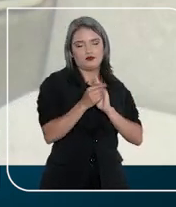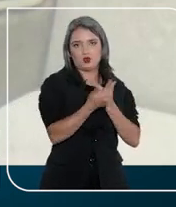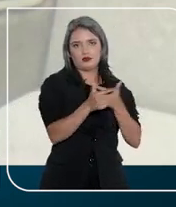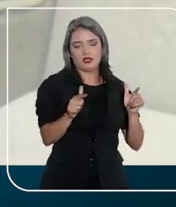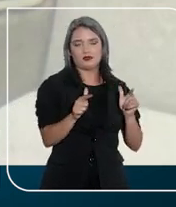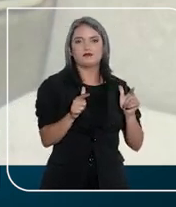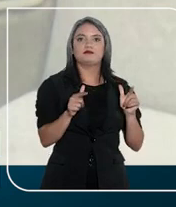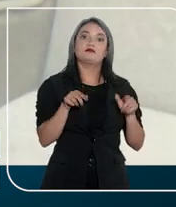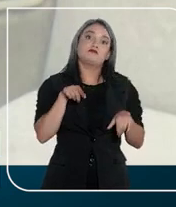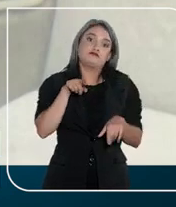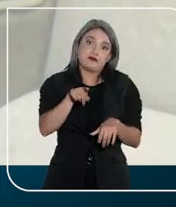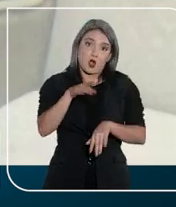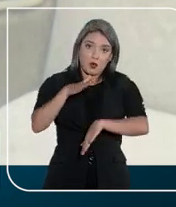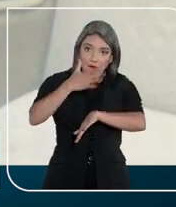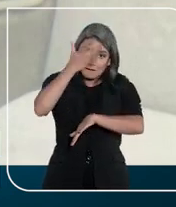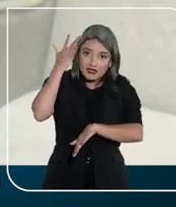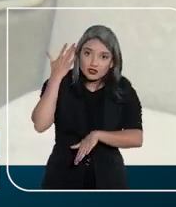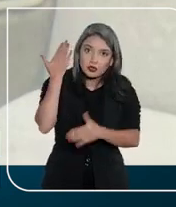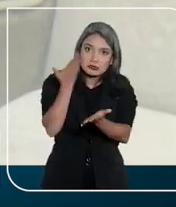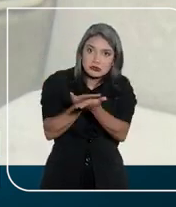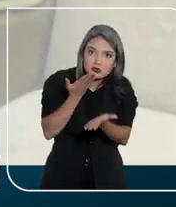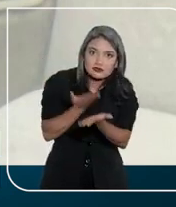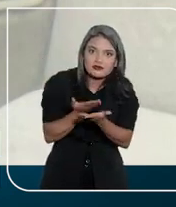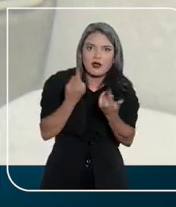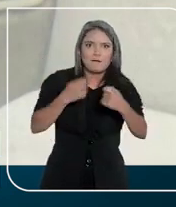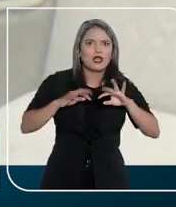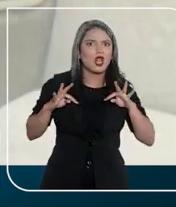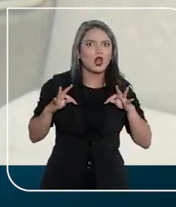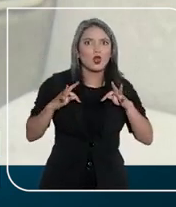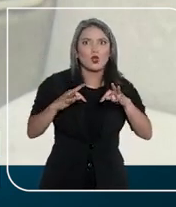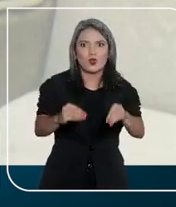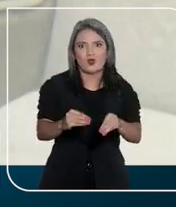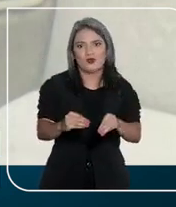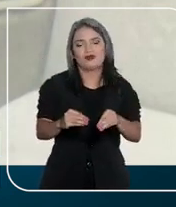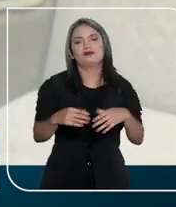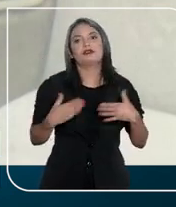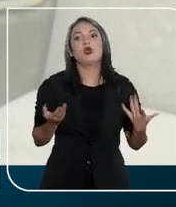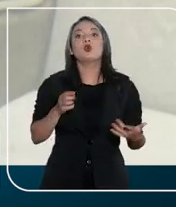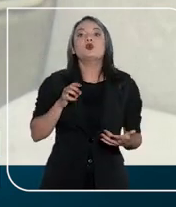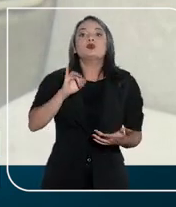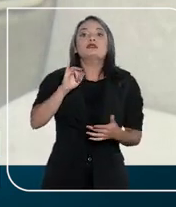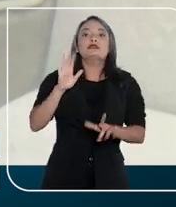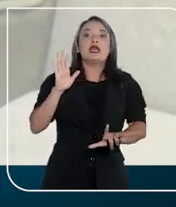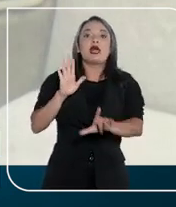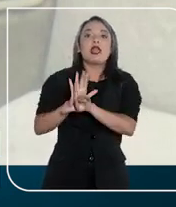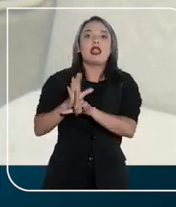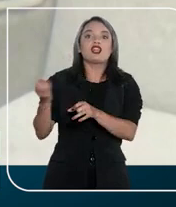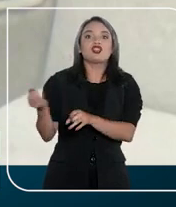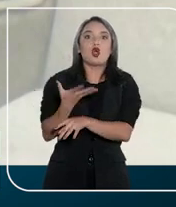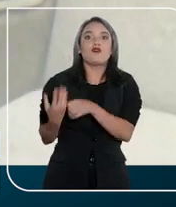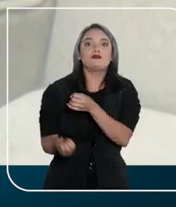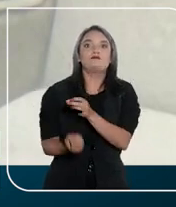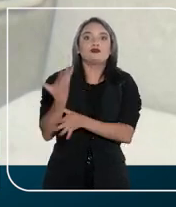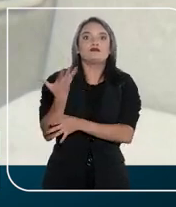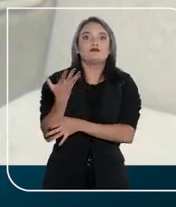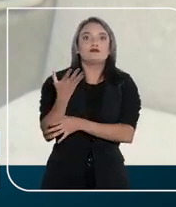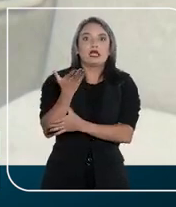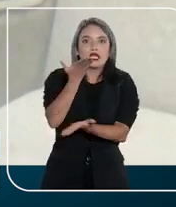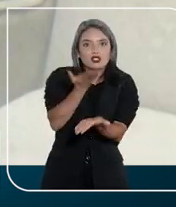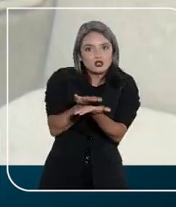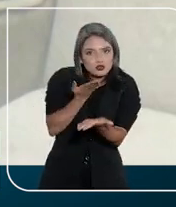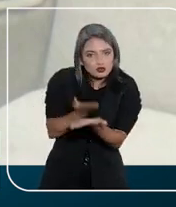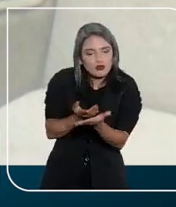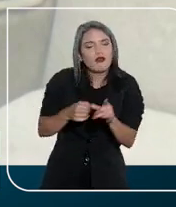tem que conhecer tudo que diga respeito a essa temática. Então, se sobrevém uma nova lei, você tem que conhecê-la,